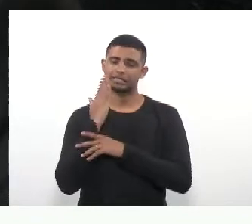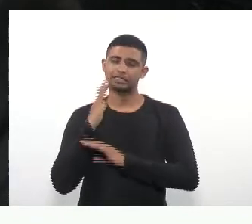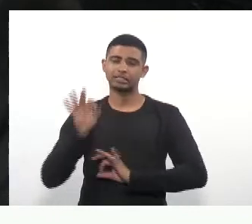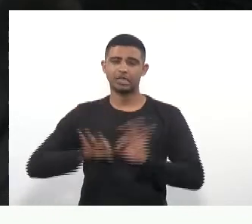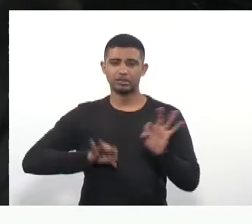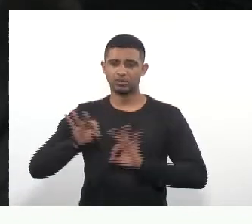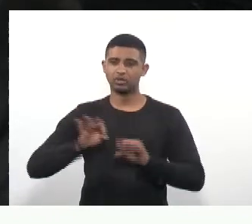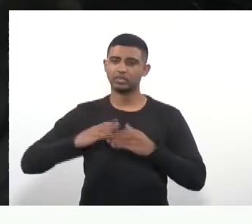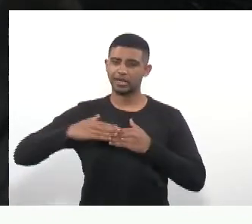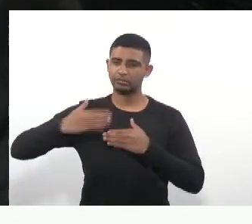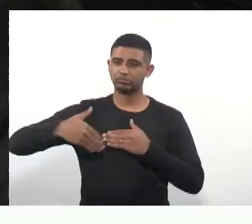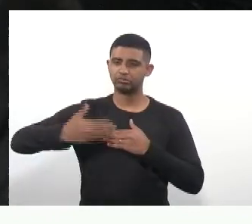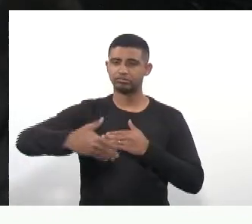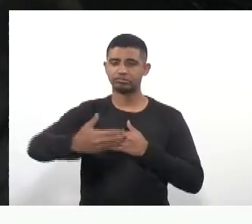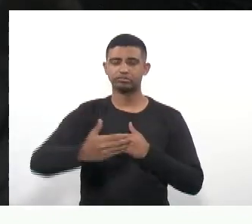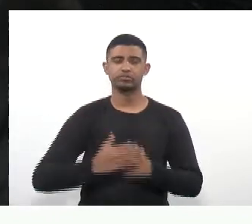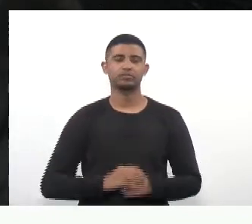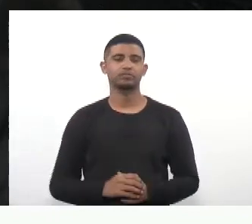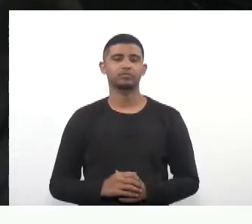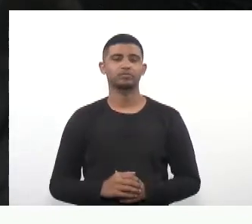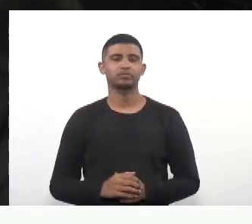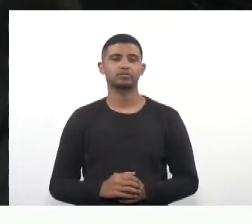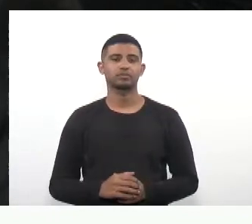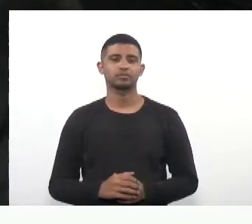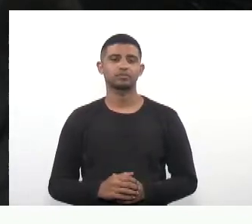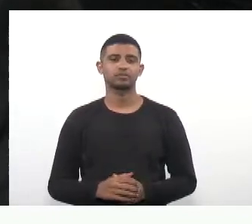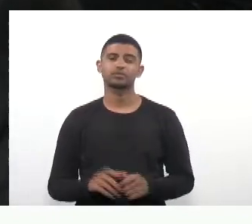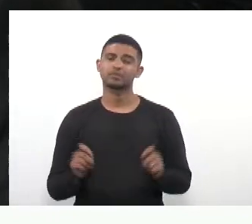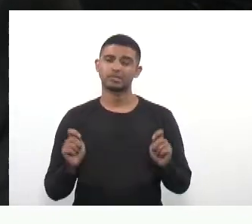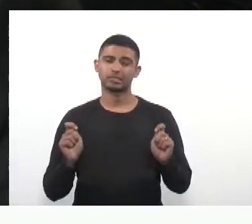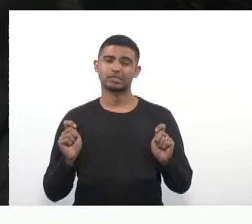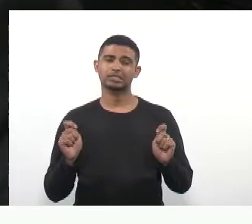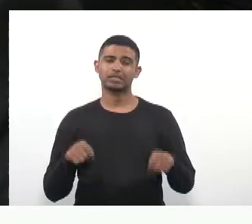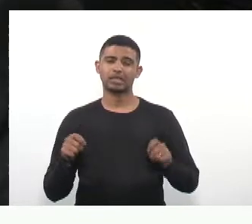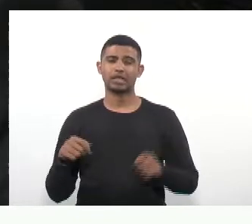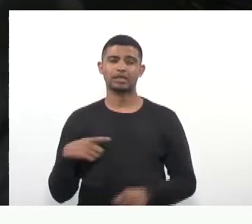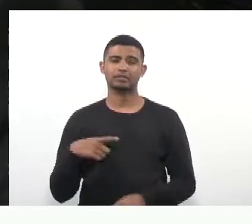em curso e que pode existir algum tipo de